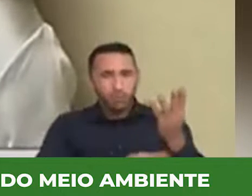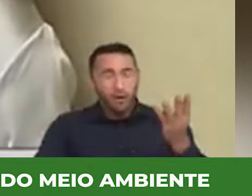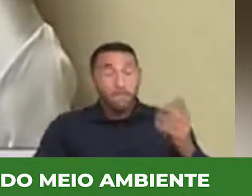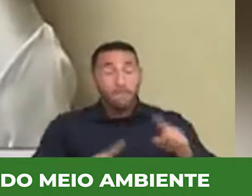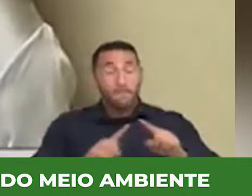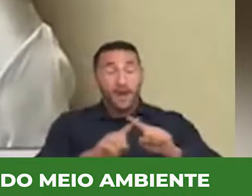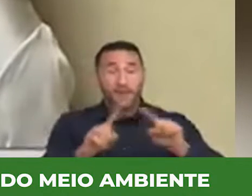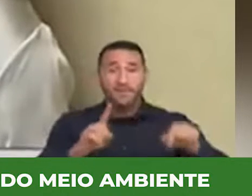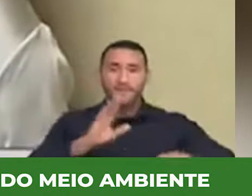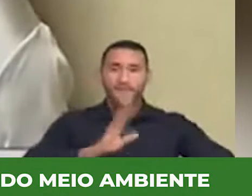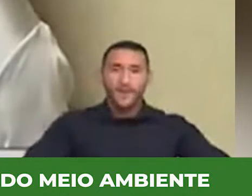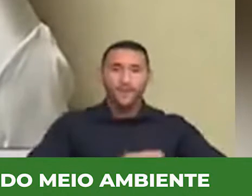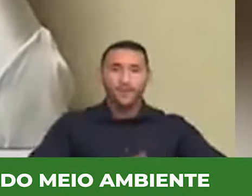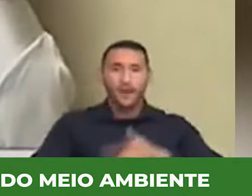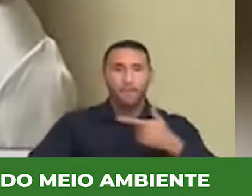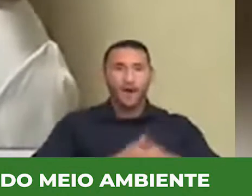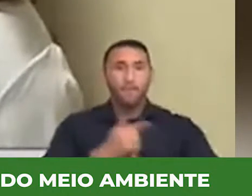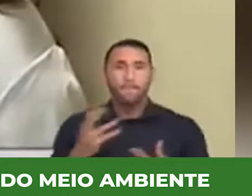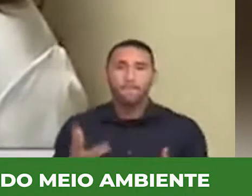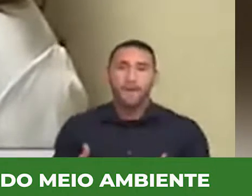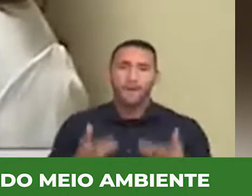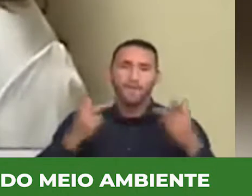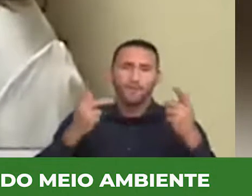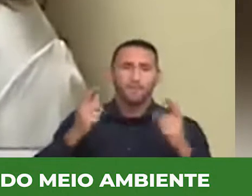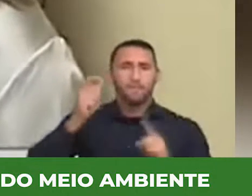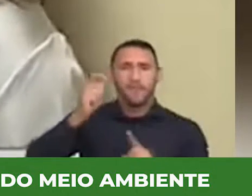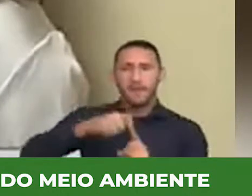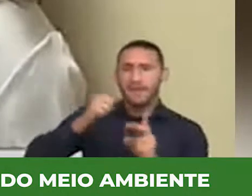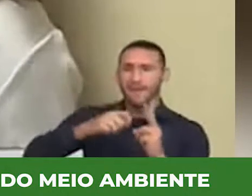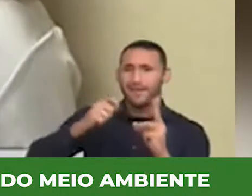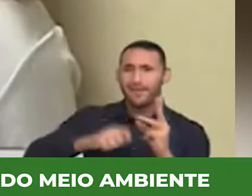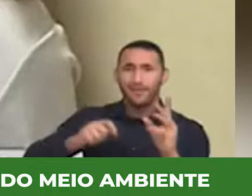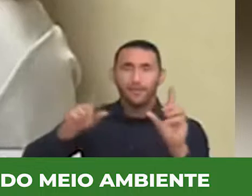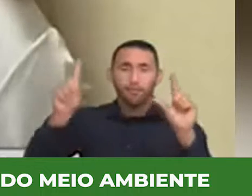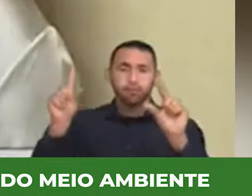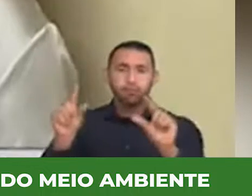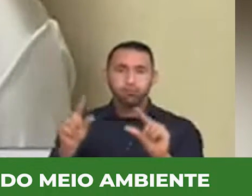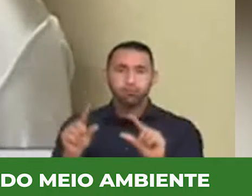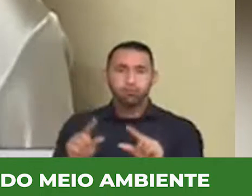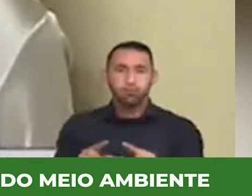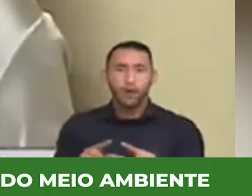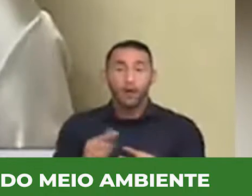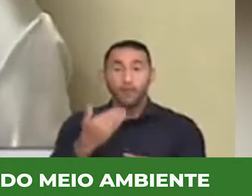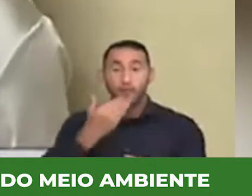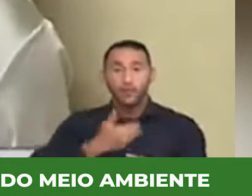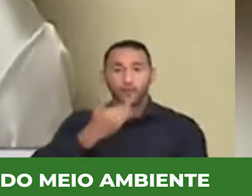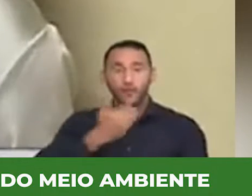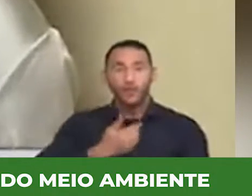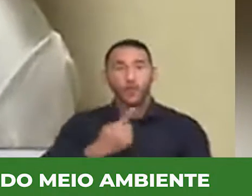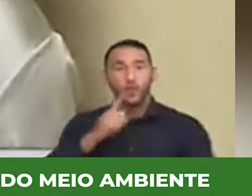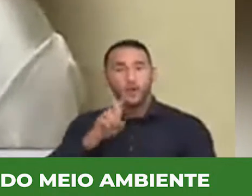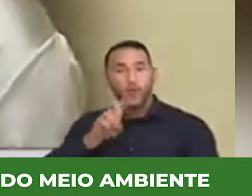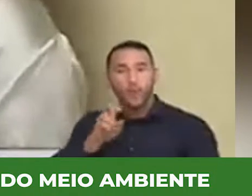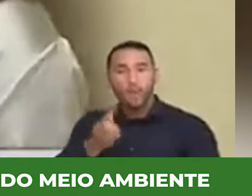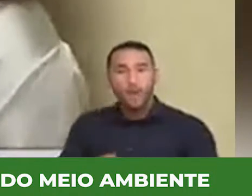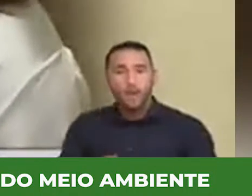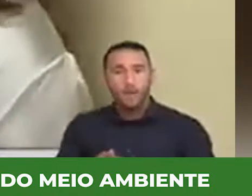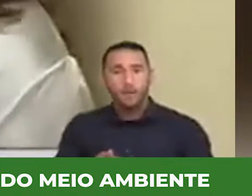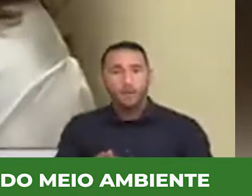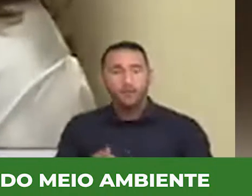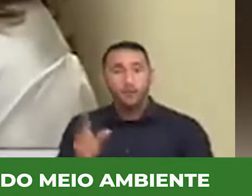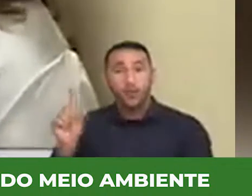um trabalho incrível em poucos meses conseguindo reduzir esses todos esses chamados de 156 também O